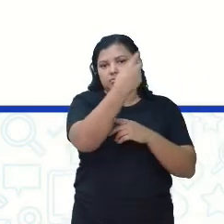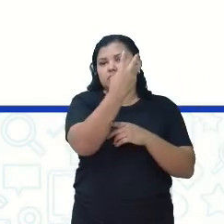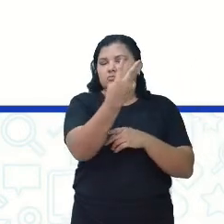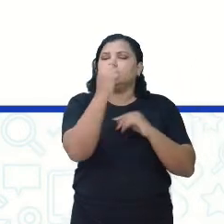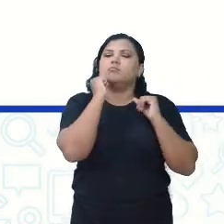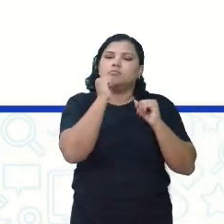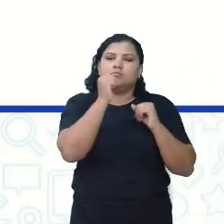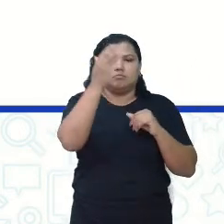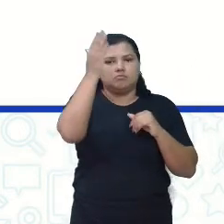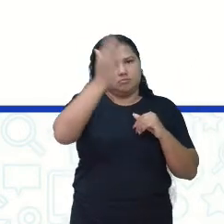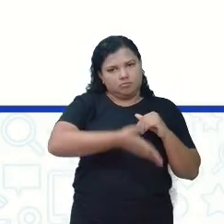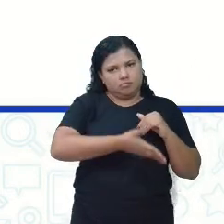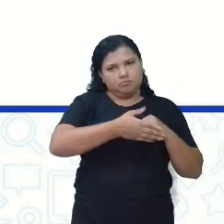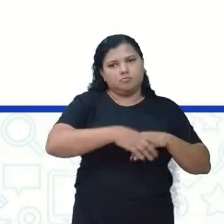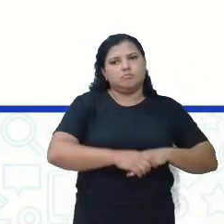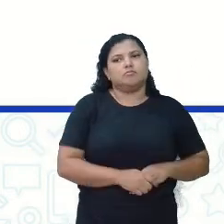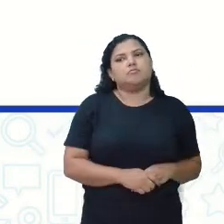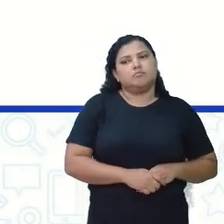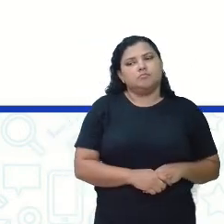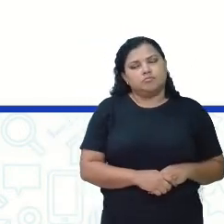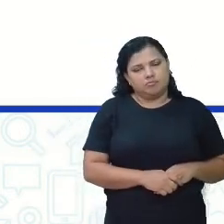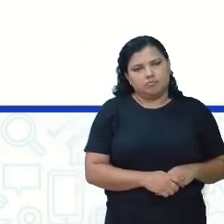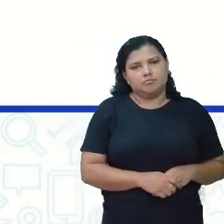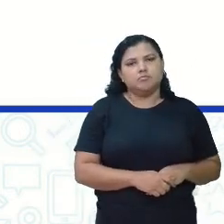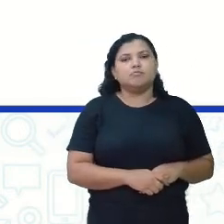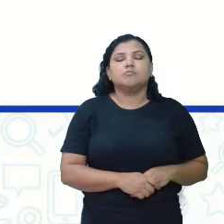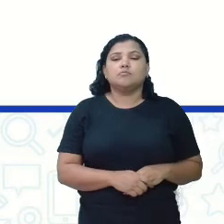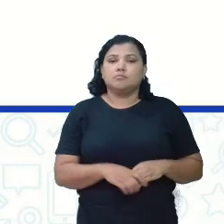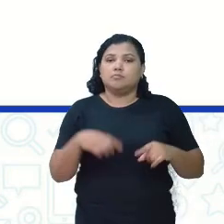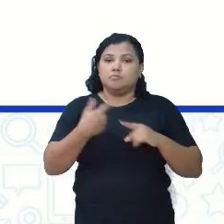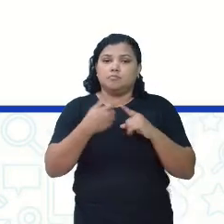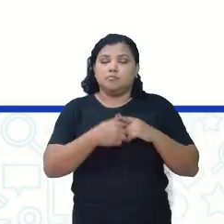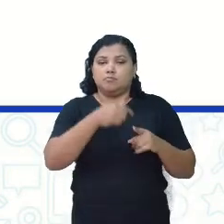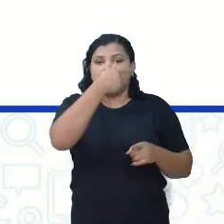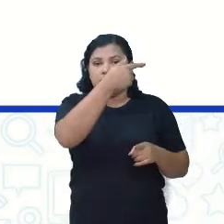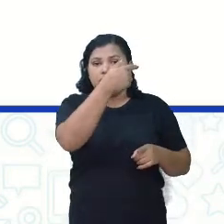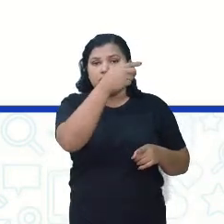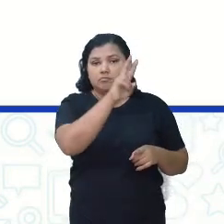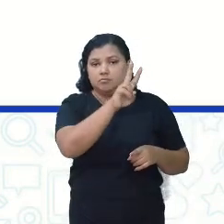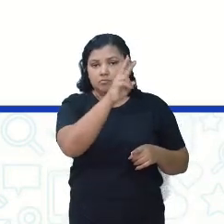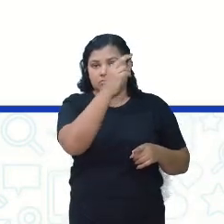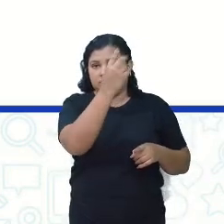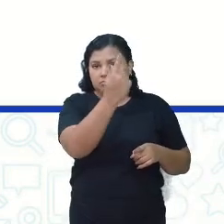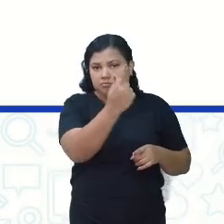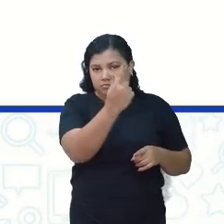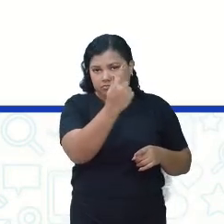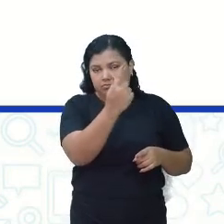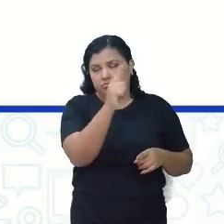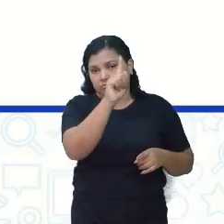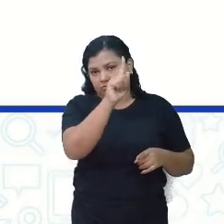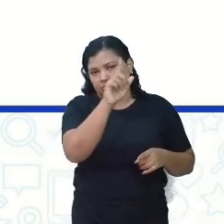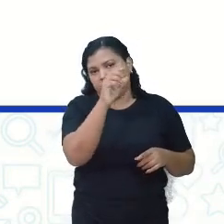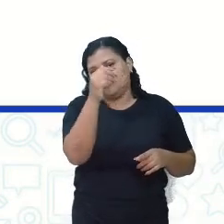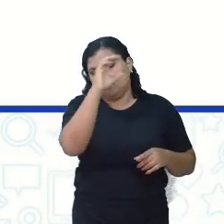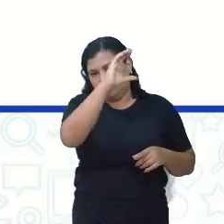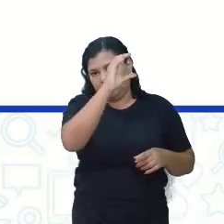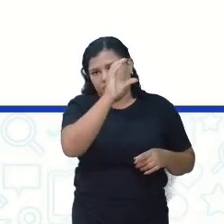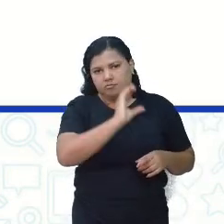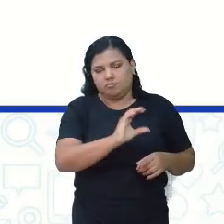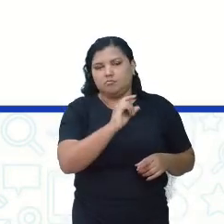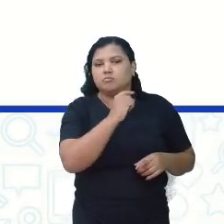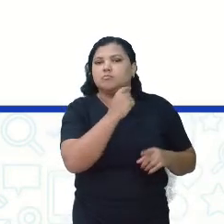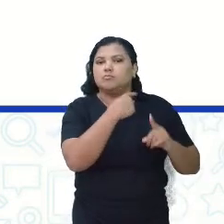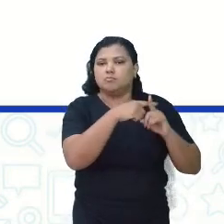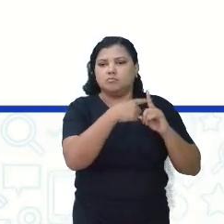aí eu teria um menos 2G em cima e um 2G embaixo. E aí, quando eu somasse, eu iria eliminar